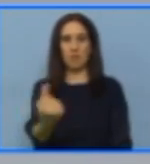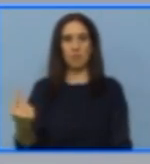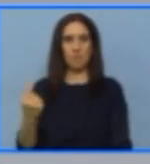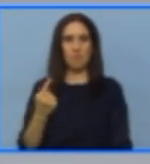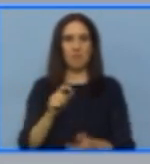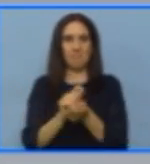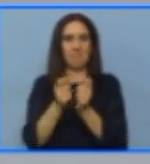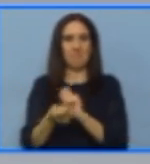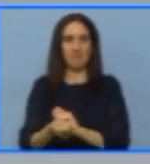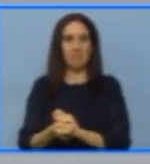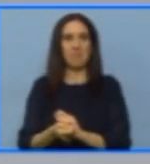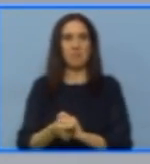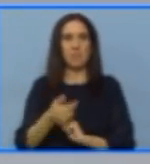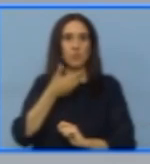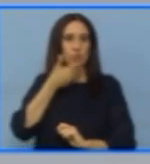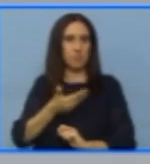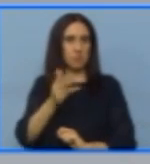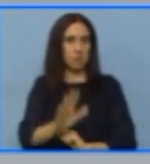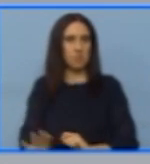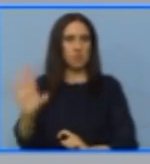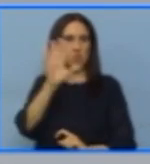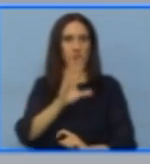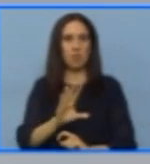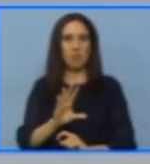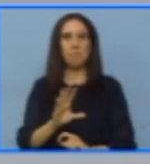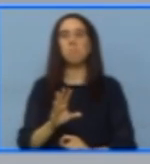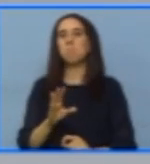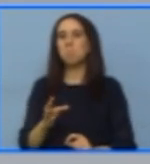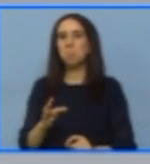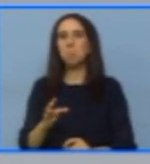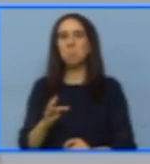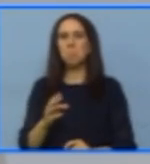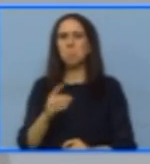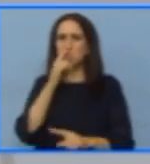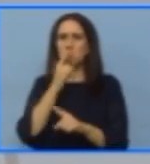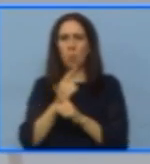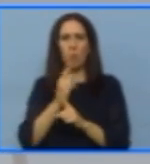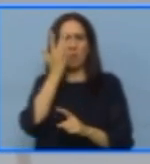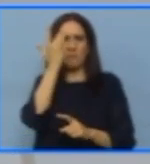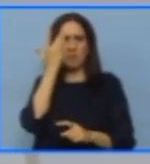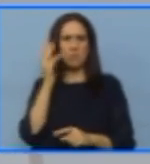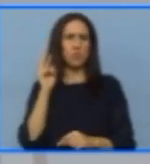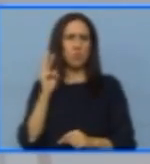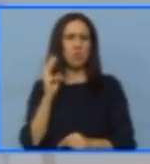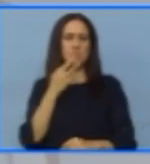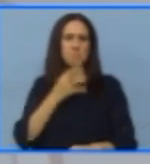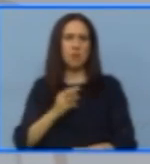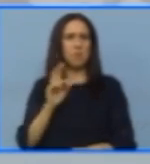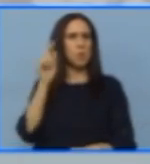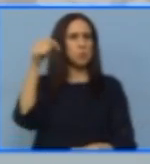transposto para uma experiência nacional. E aí a sintonia, acredito que seja fácil entre os vários escuteiros, tanto aqueles que vêm do Norte como do